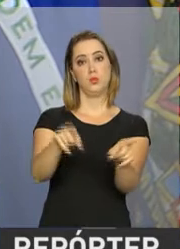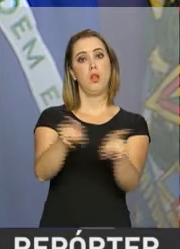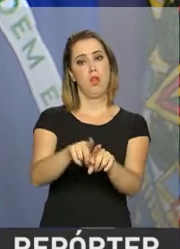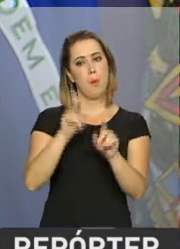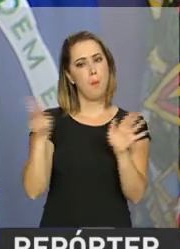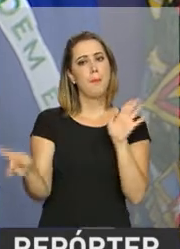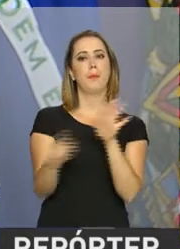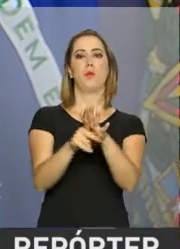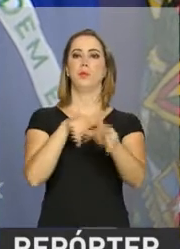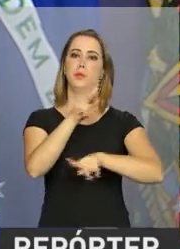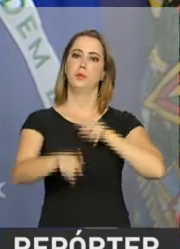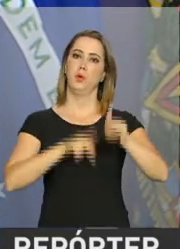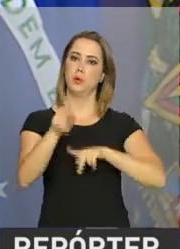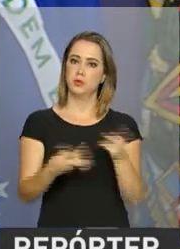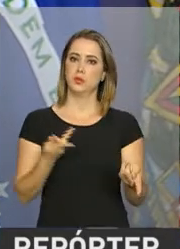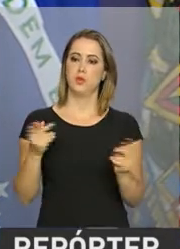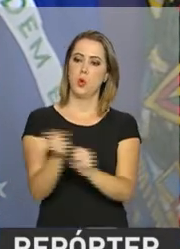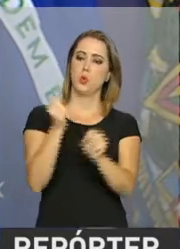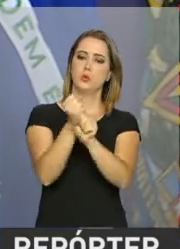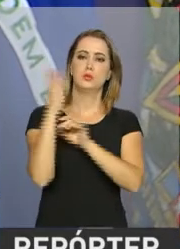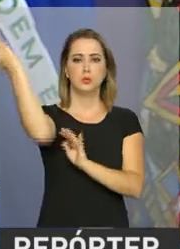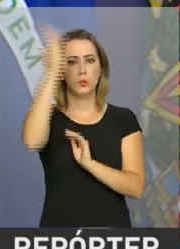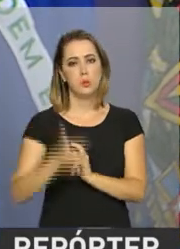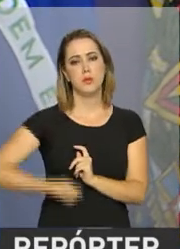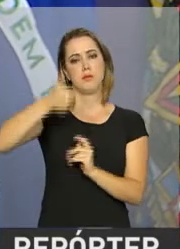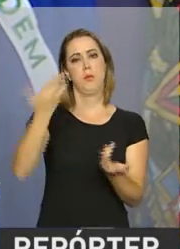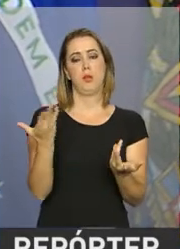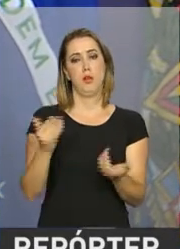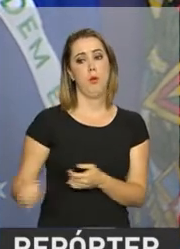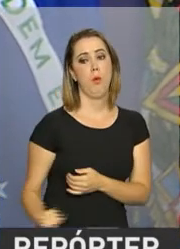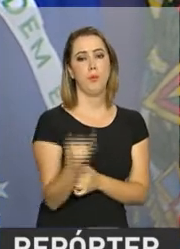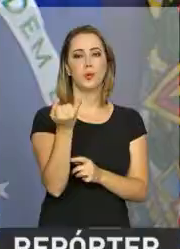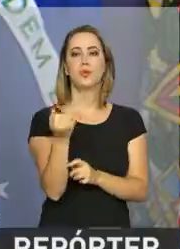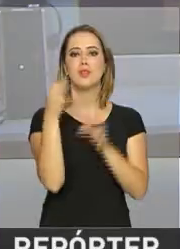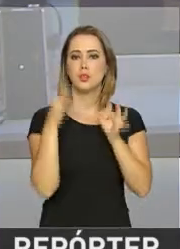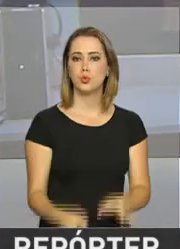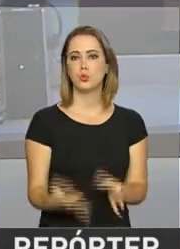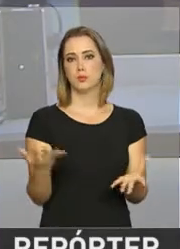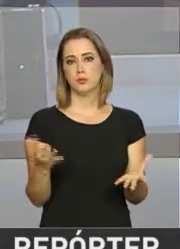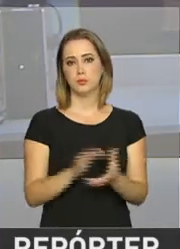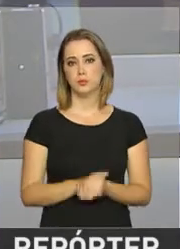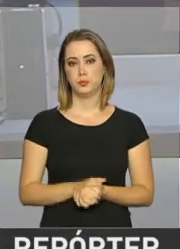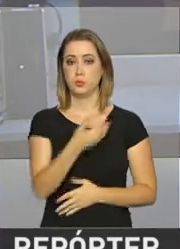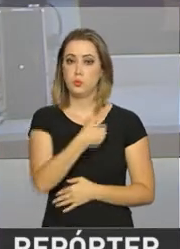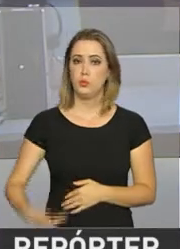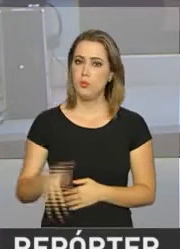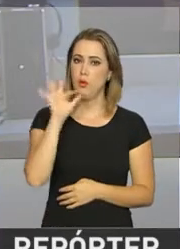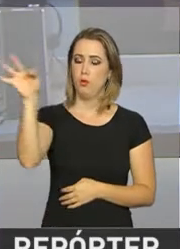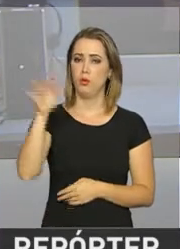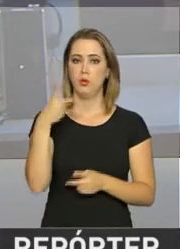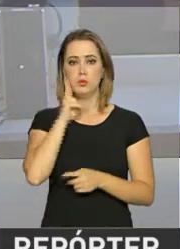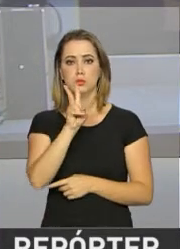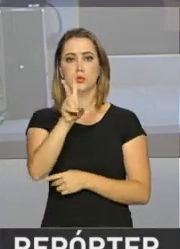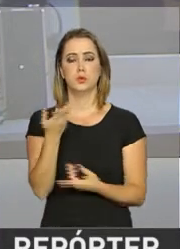é o seu povo não é é construir no brasil com mais oportunidades um brasil mais justo o governo federal atendeu à